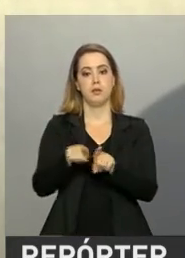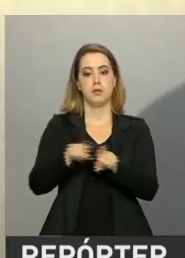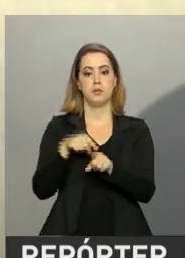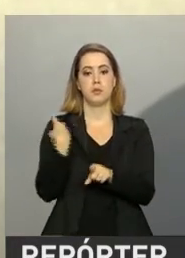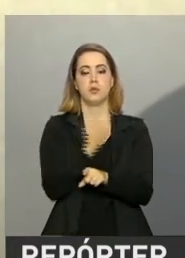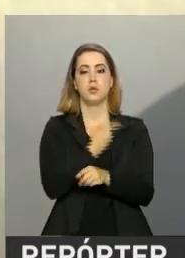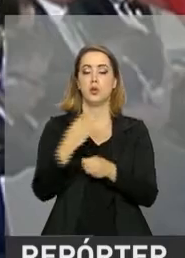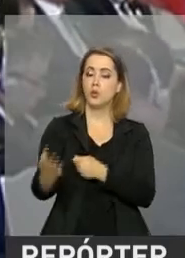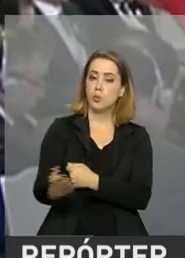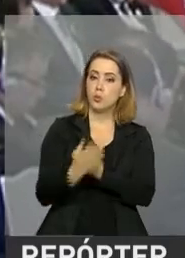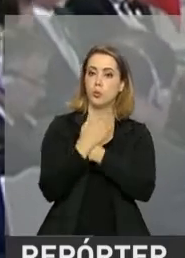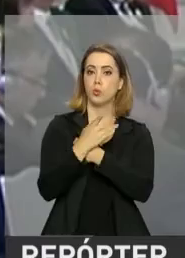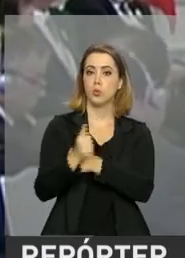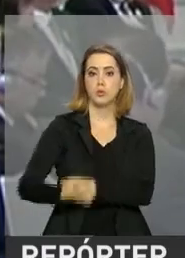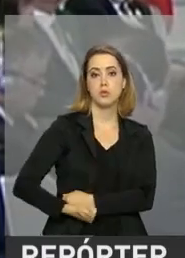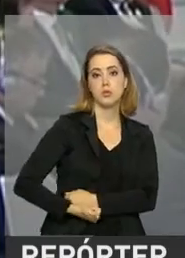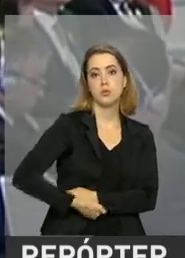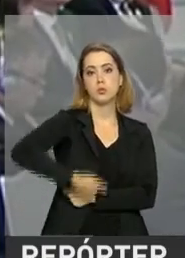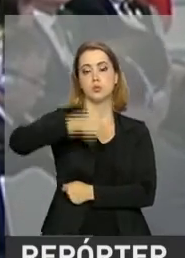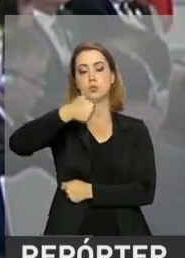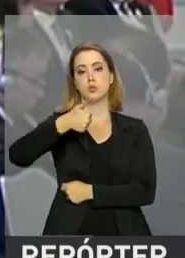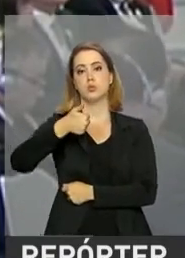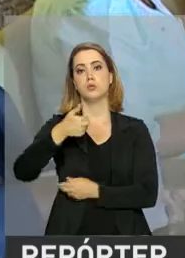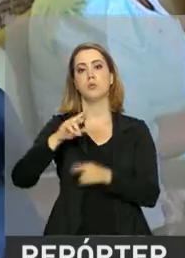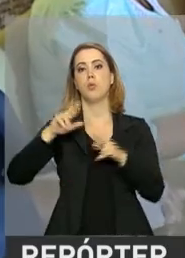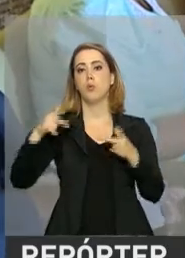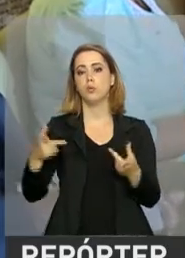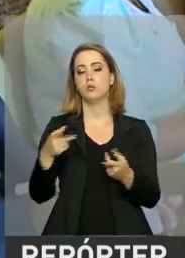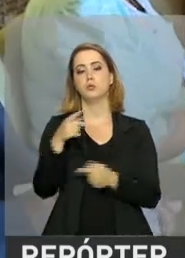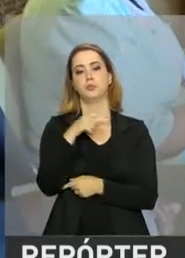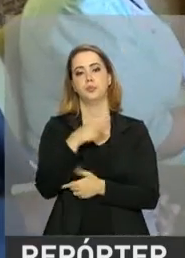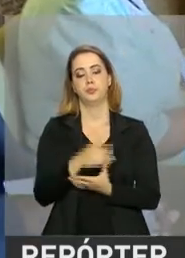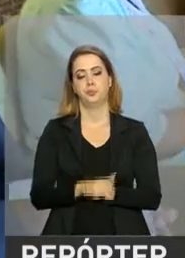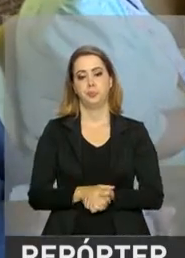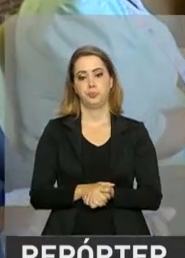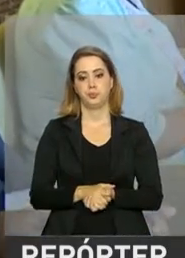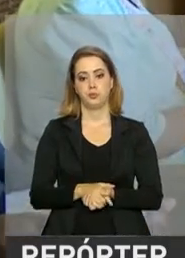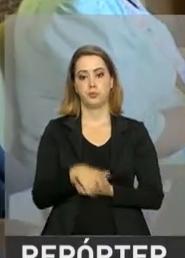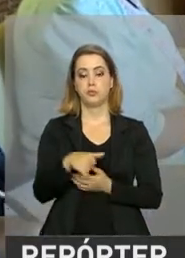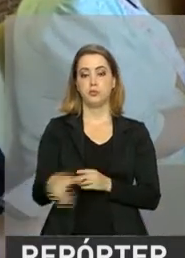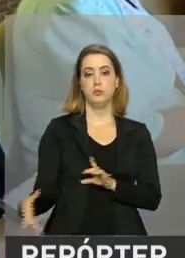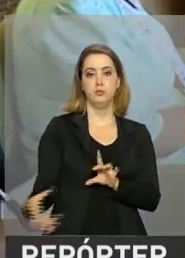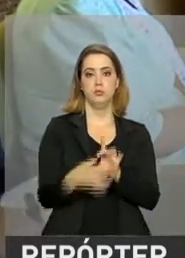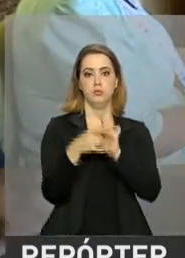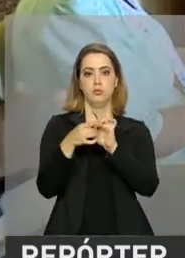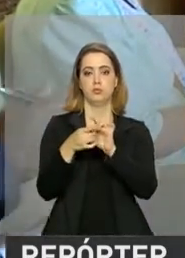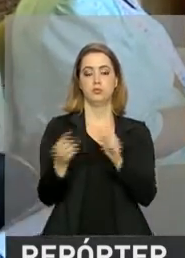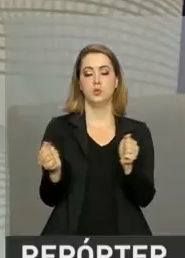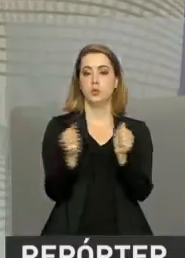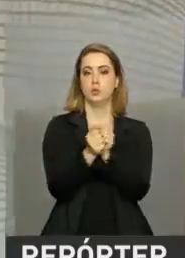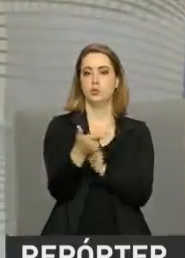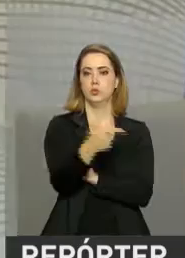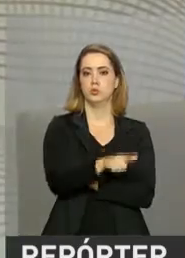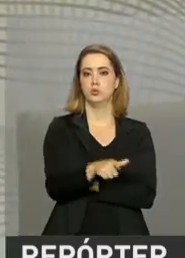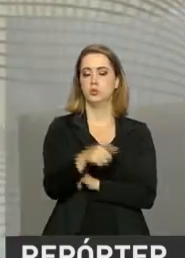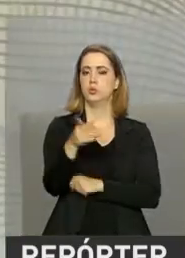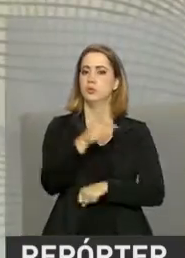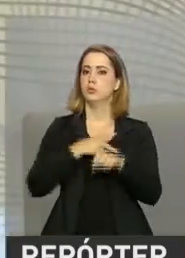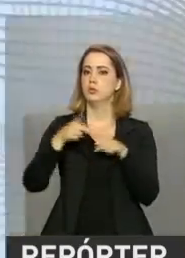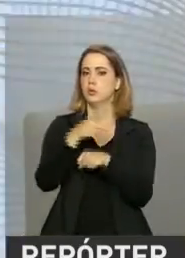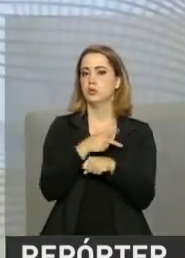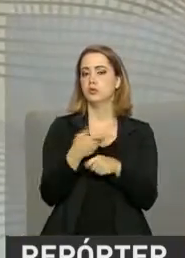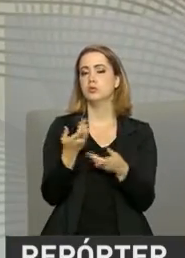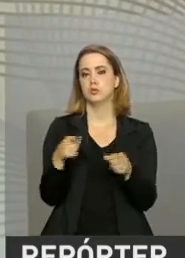ajudará a potencializar convergências para reforçar esse objetivo de aproximação com outros países michel temer